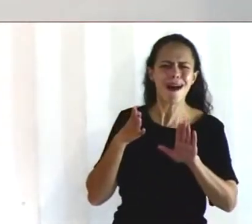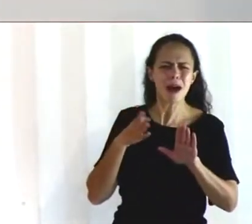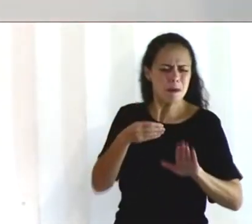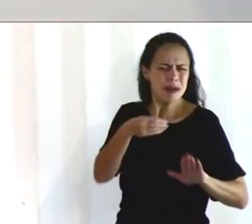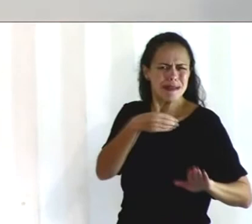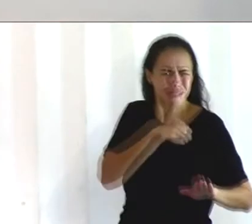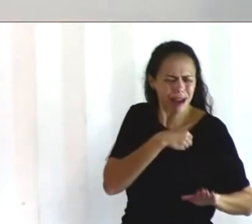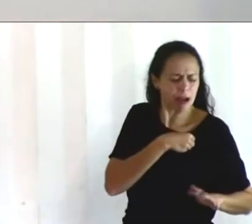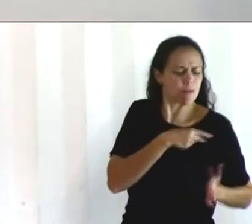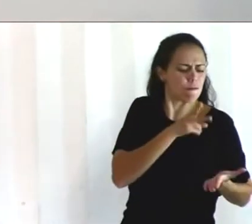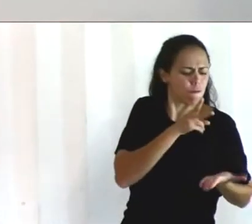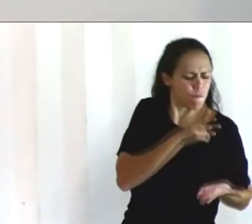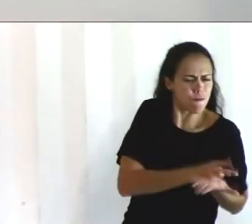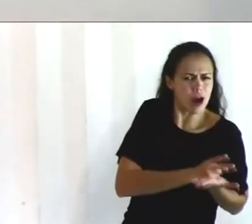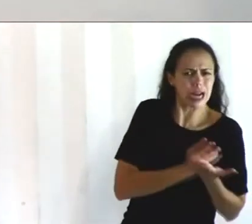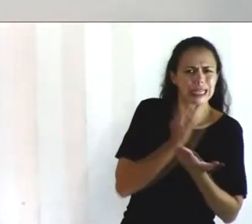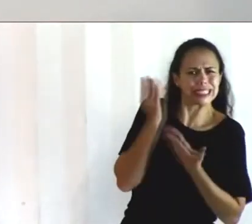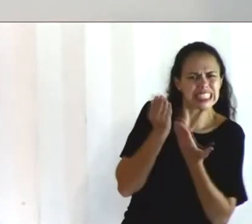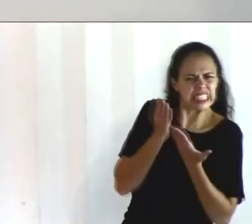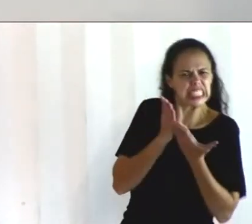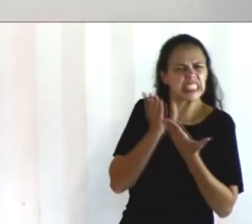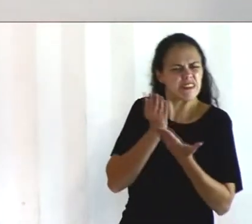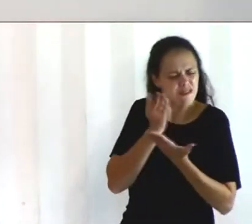que não lhe deixa servir.